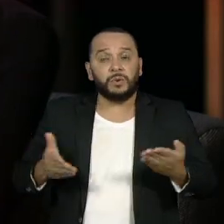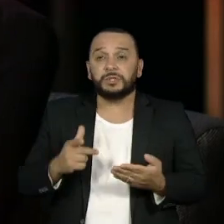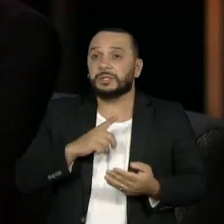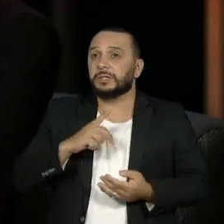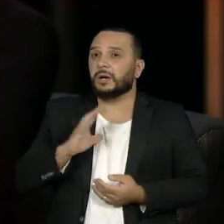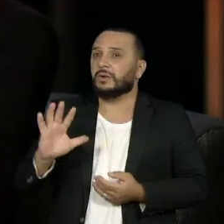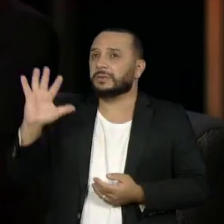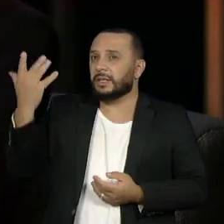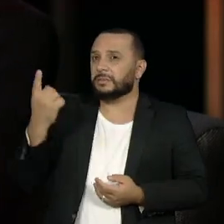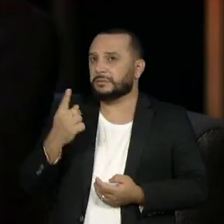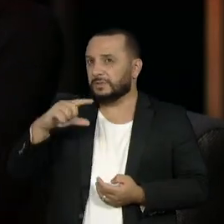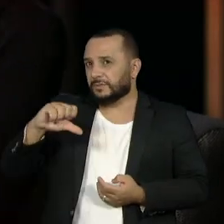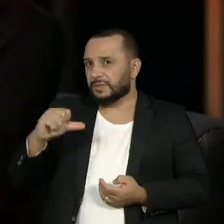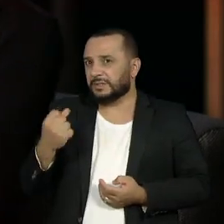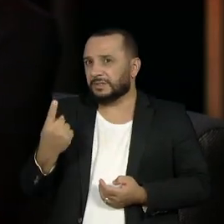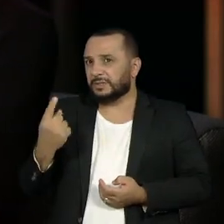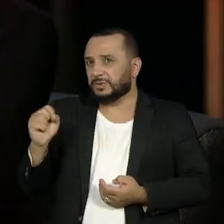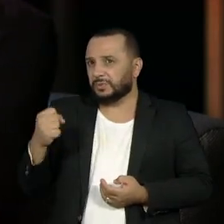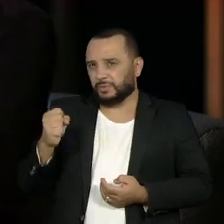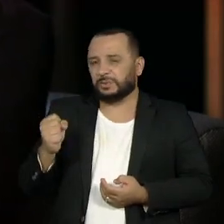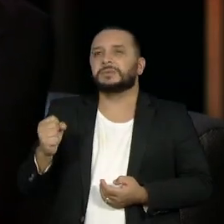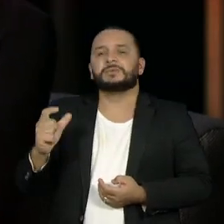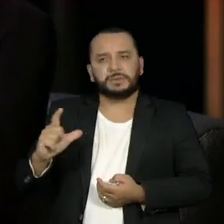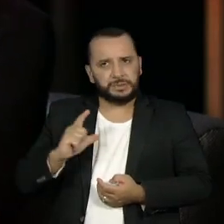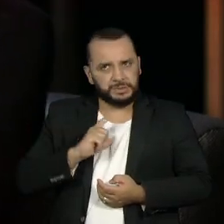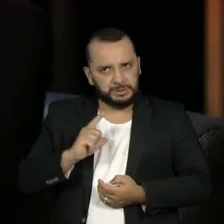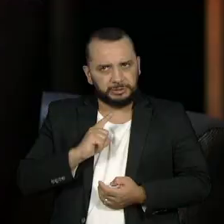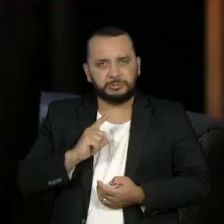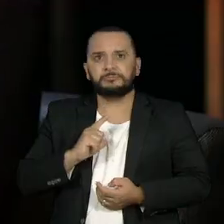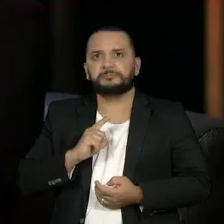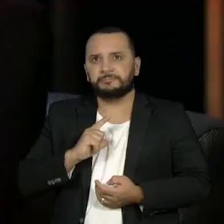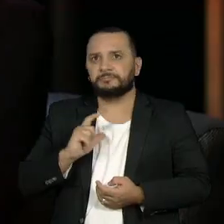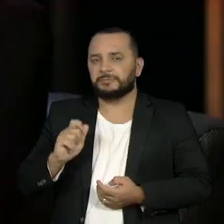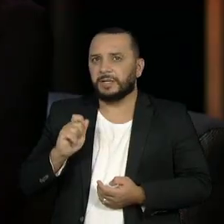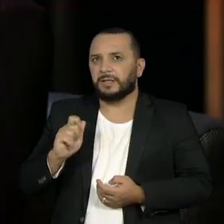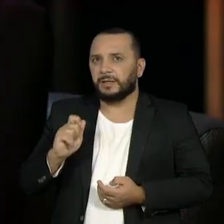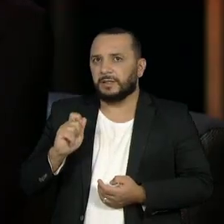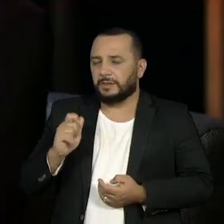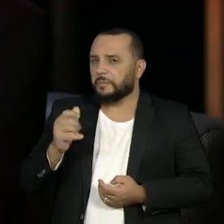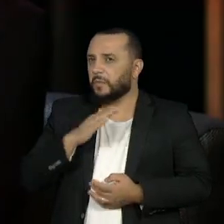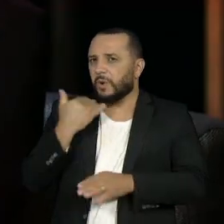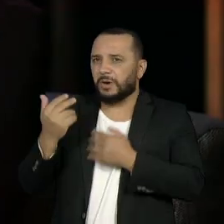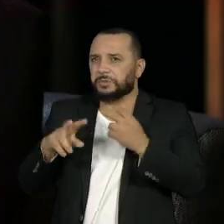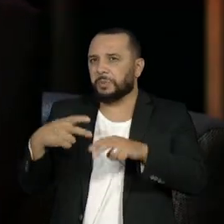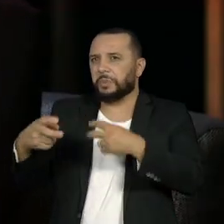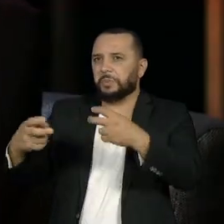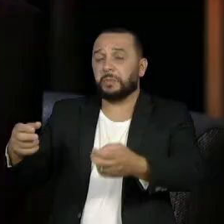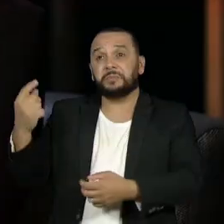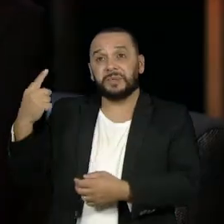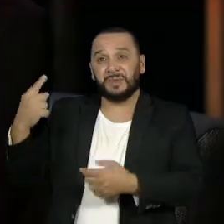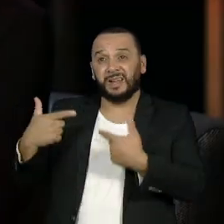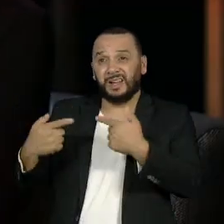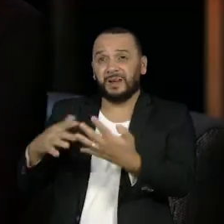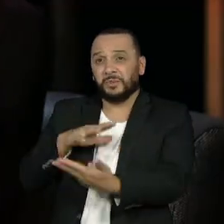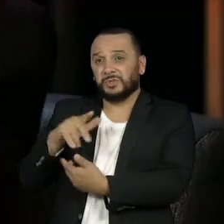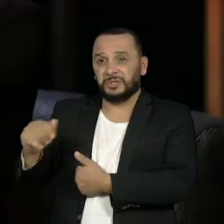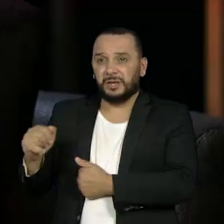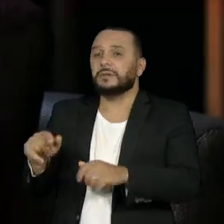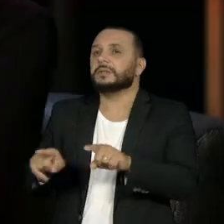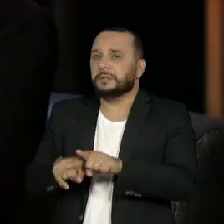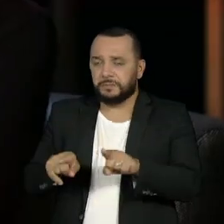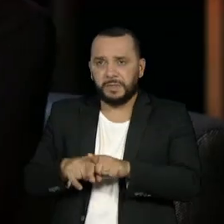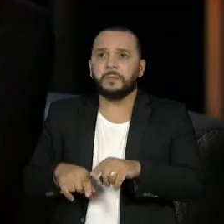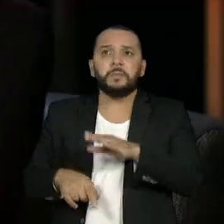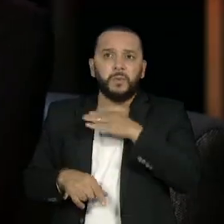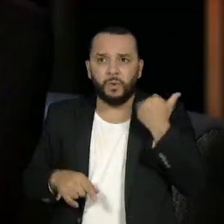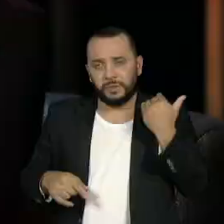minha opinião é quem 18 ocorreram ao mesmo tempo não sai nessa a mortandade da primeira guerra mundial como imensa